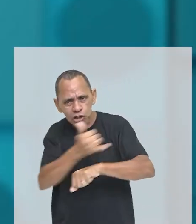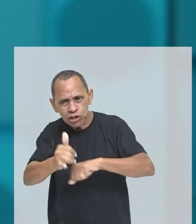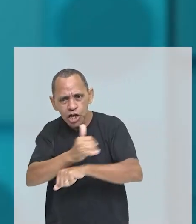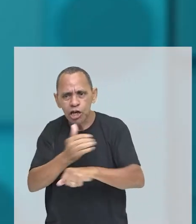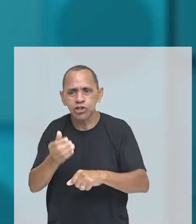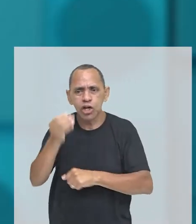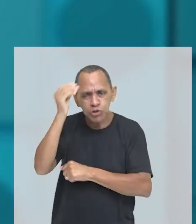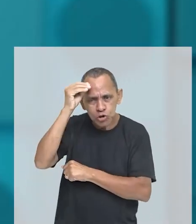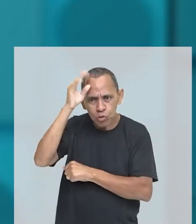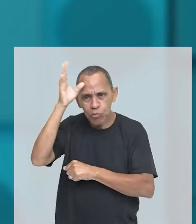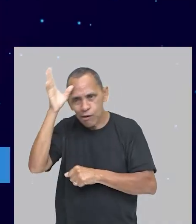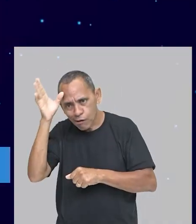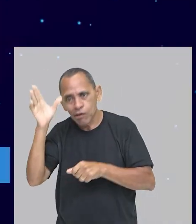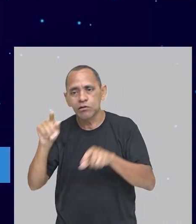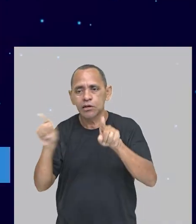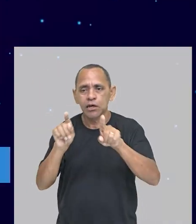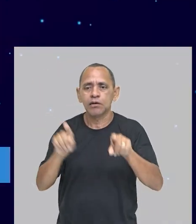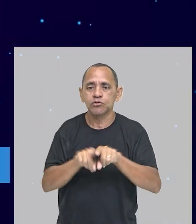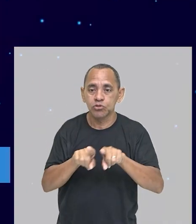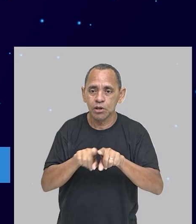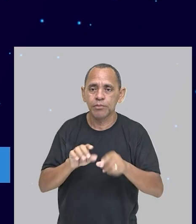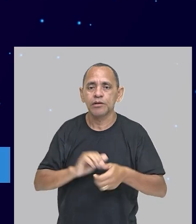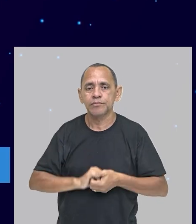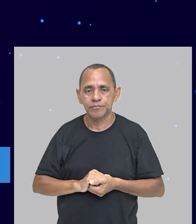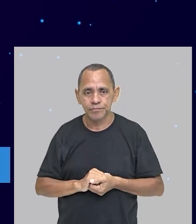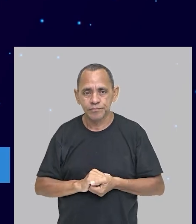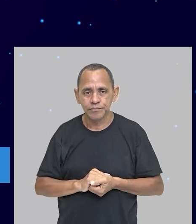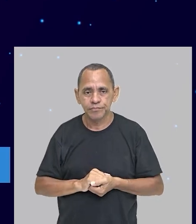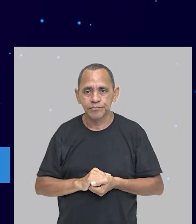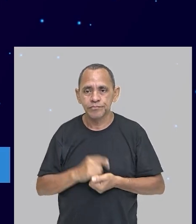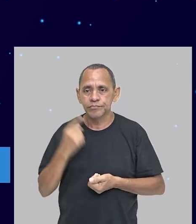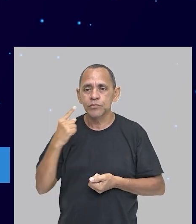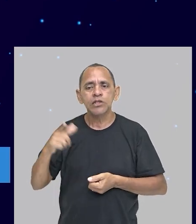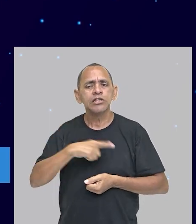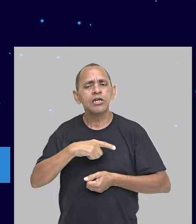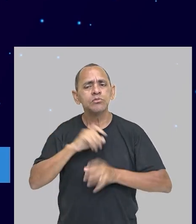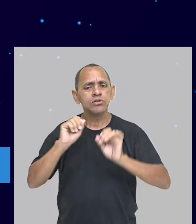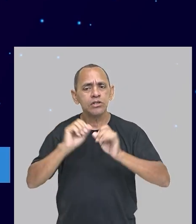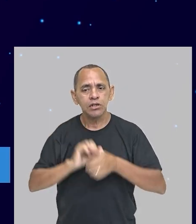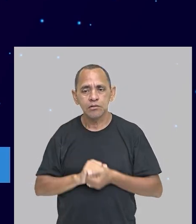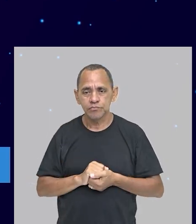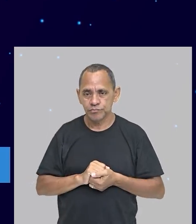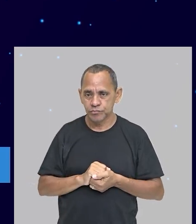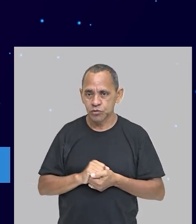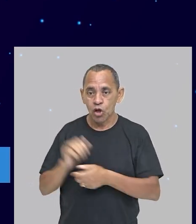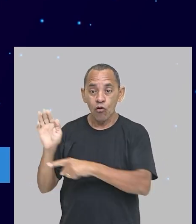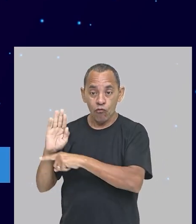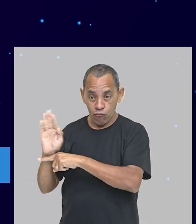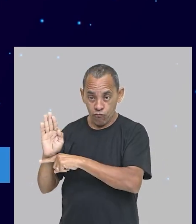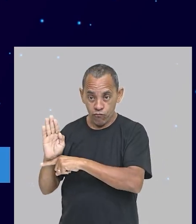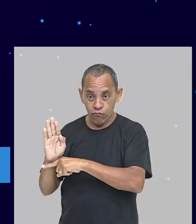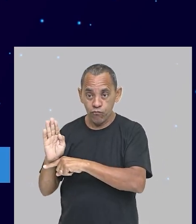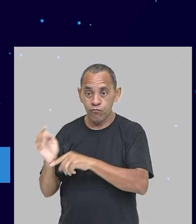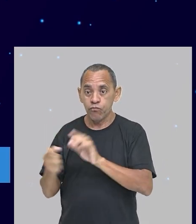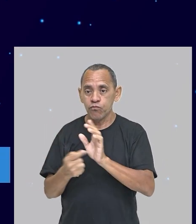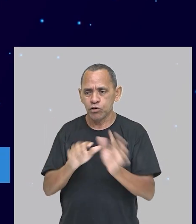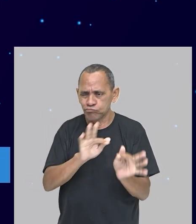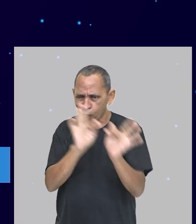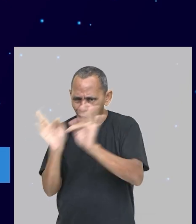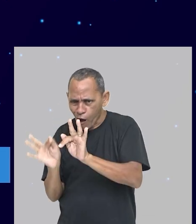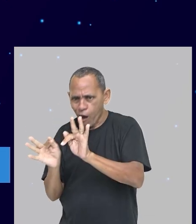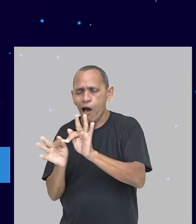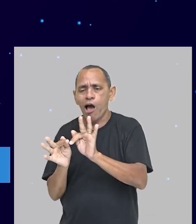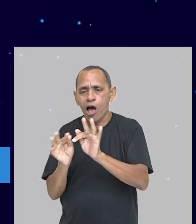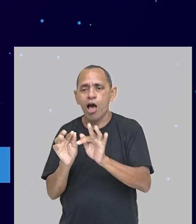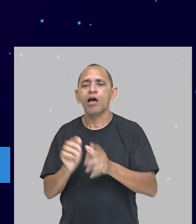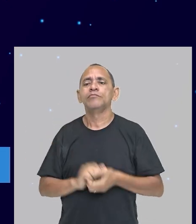de compreensão de texto. Vamos lá? Então nós temos esse VT que vai tratar da